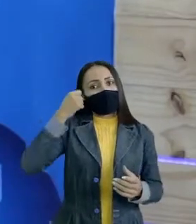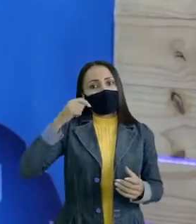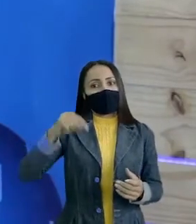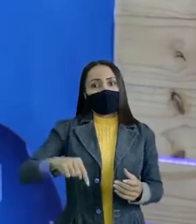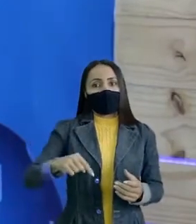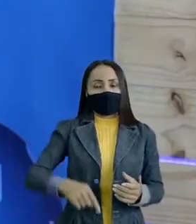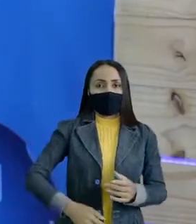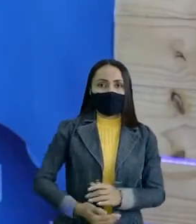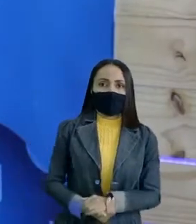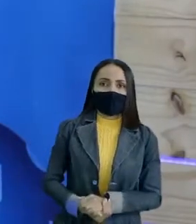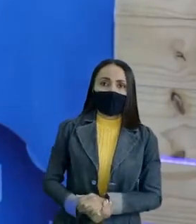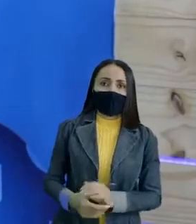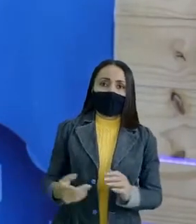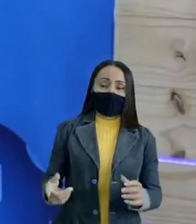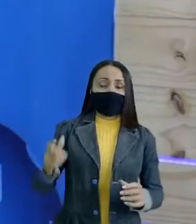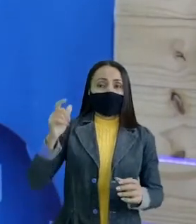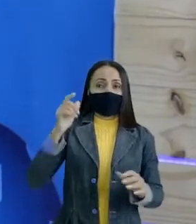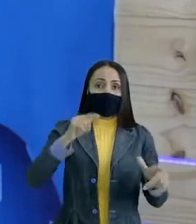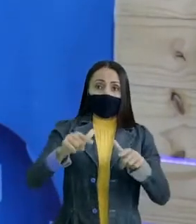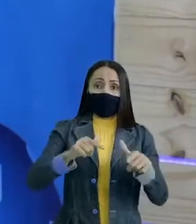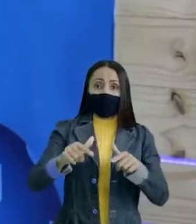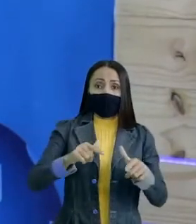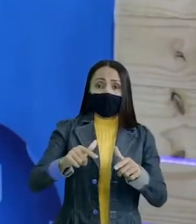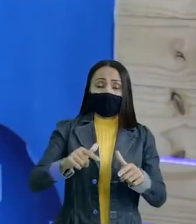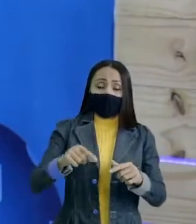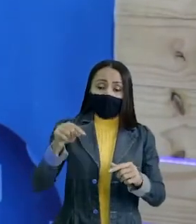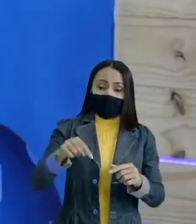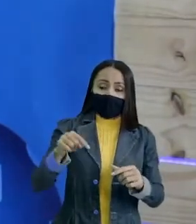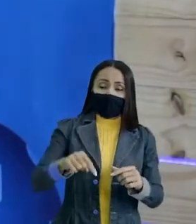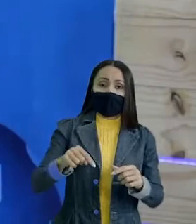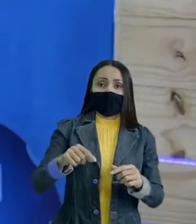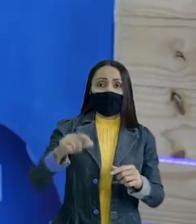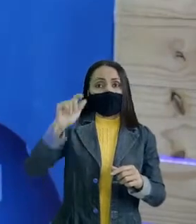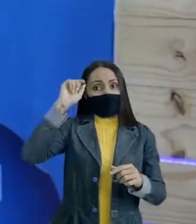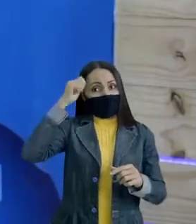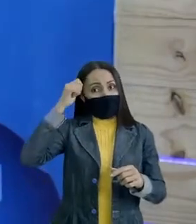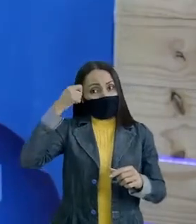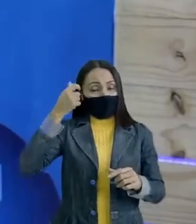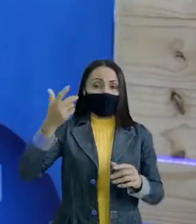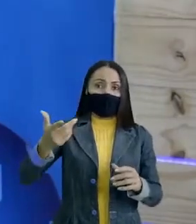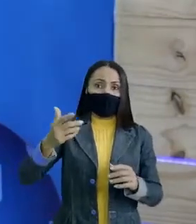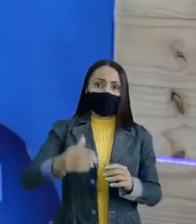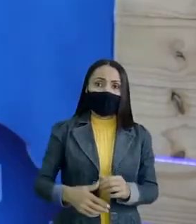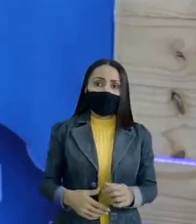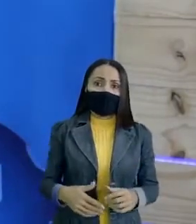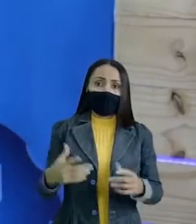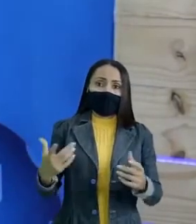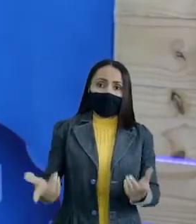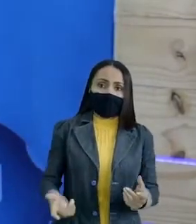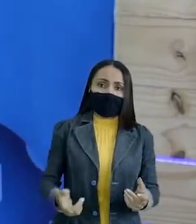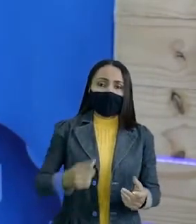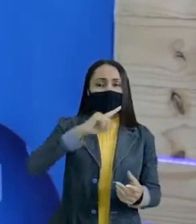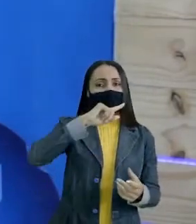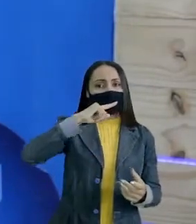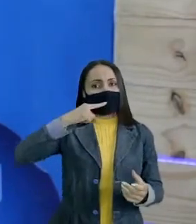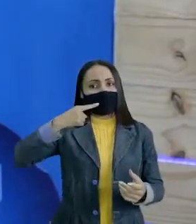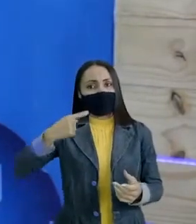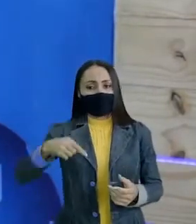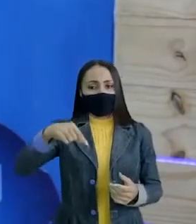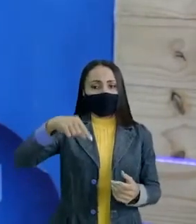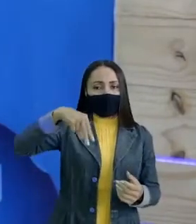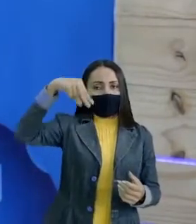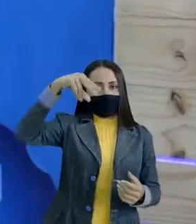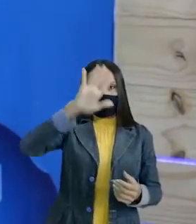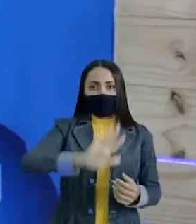e fazer o trabalho escravo aqui, tá? Principalmente no cultivo da cana-de-açúcar aqui no Grande Nordeste, onde a capitania